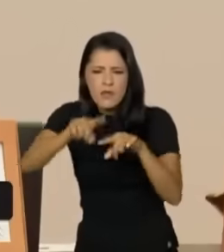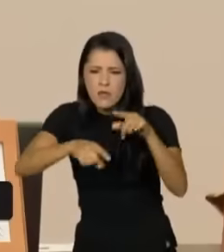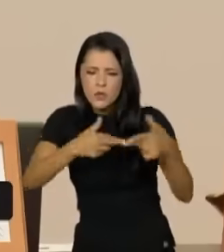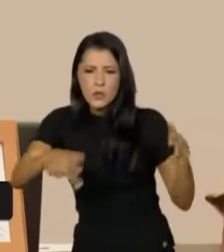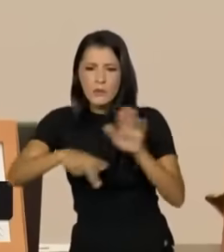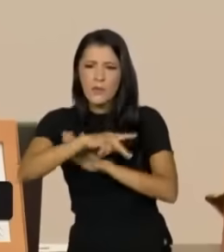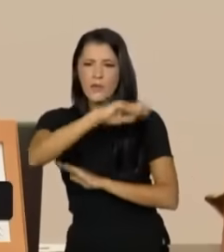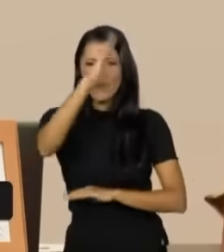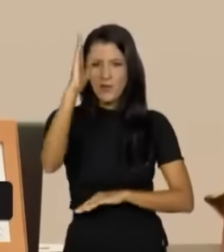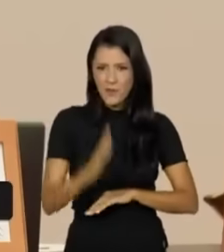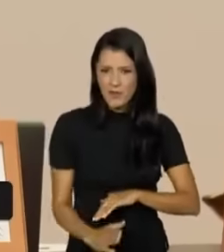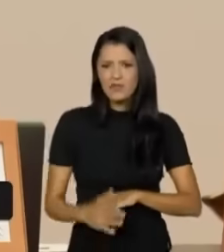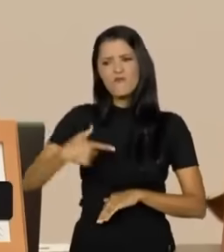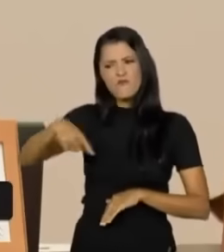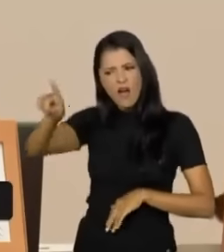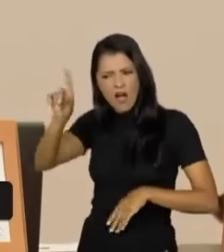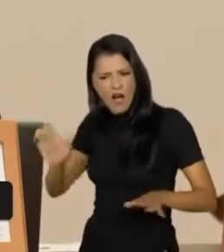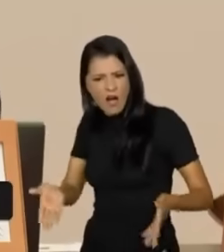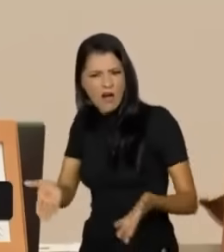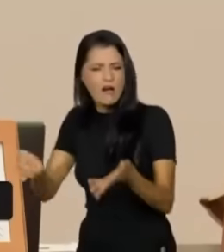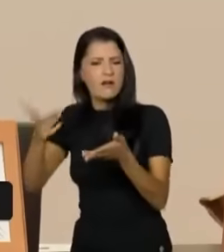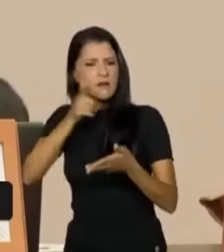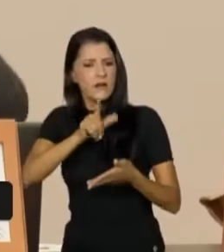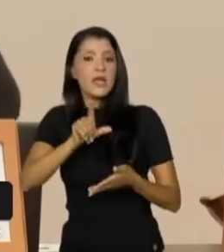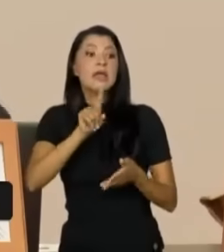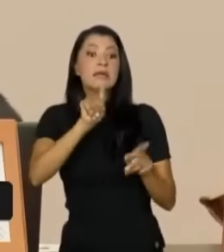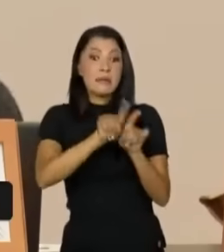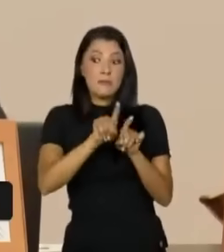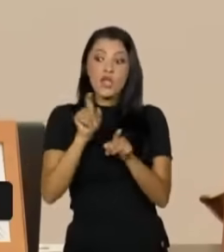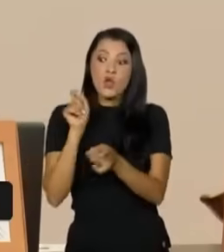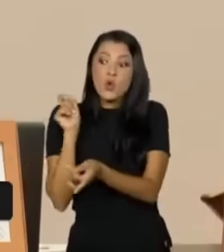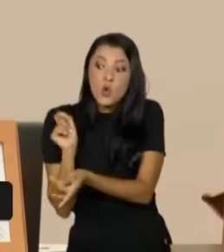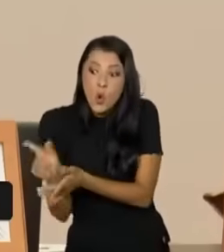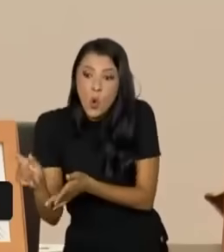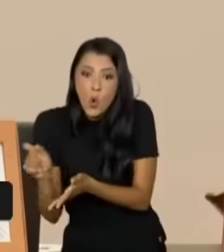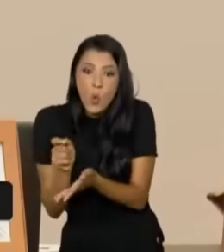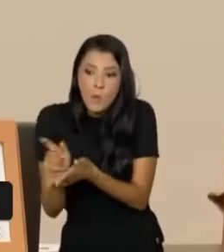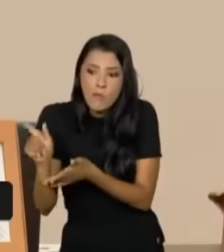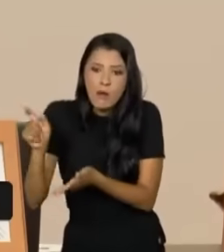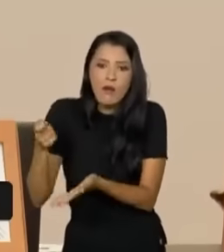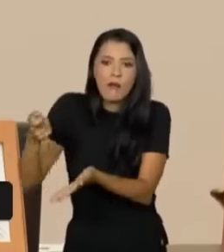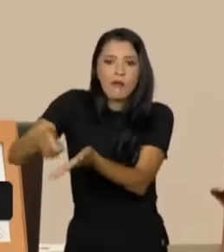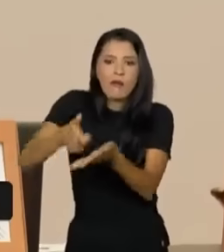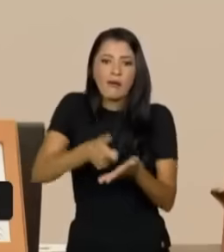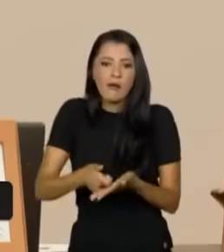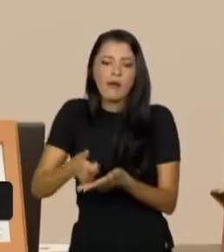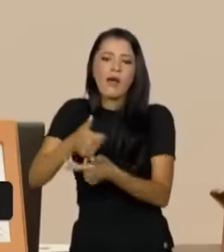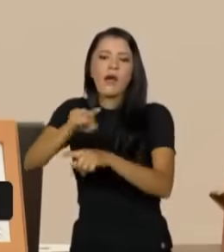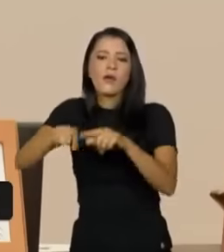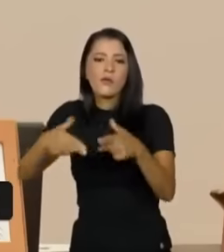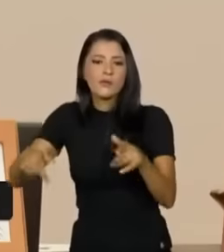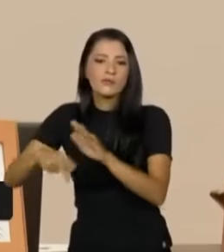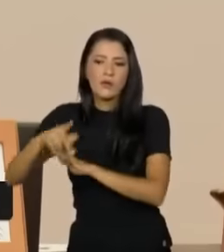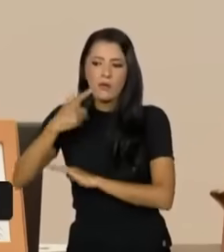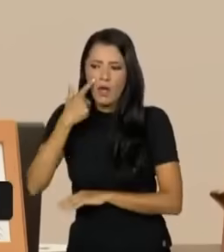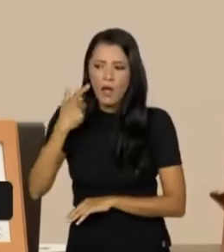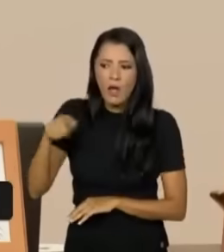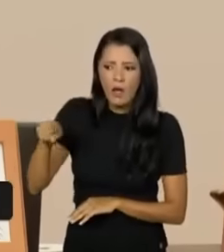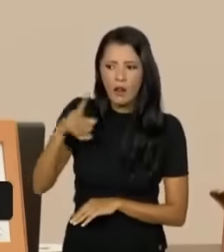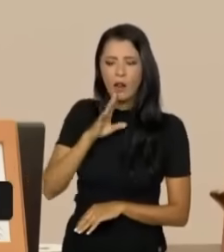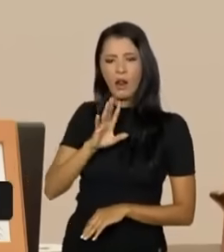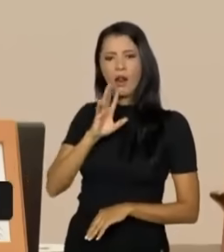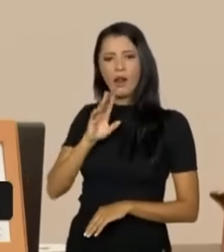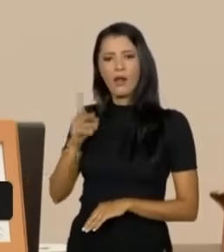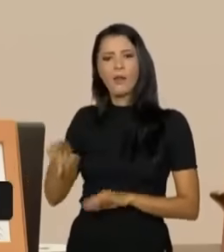produtos que o Brasil tem. E saia para comprar os produtos dos outros que interessam ao Brasil. É por isso que eu estou feliz com